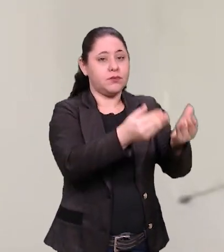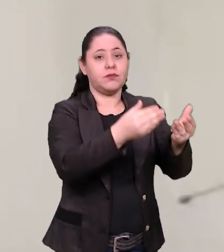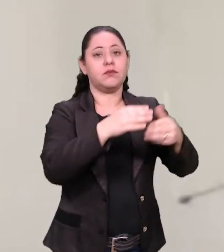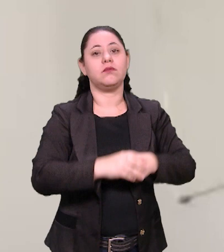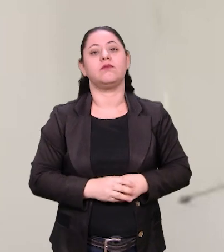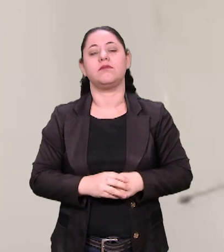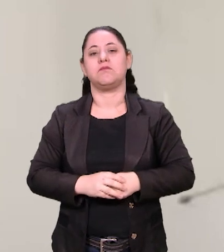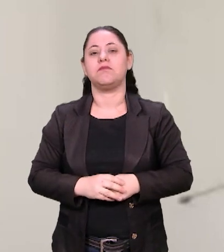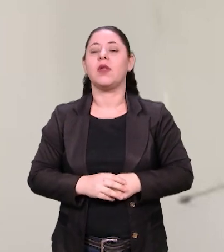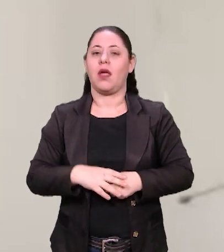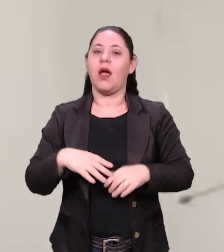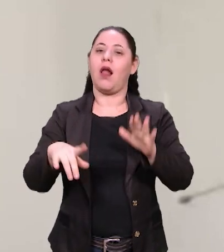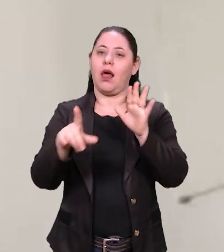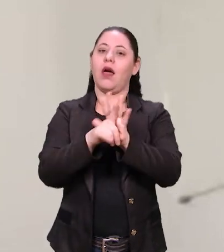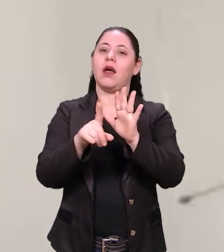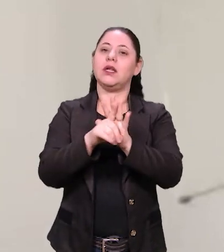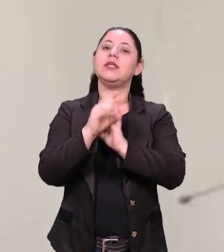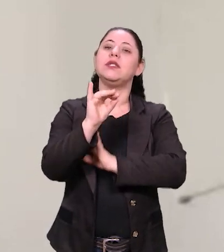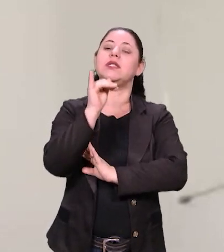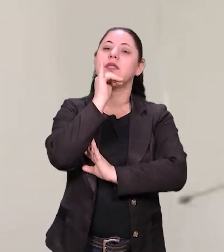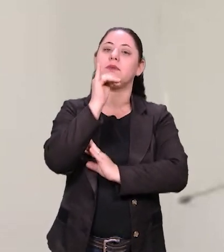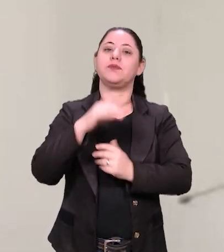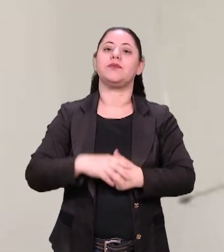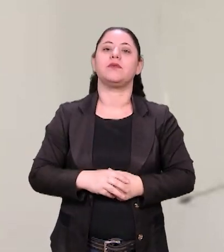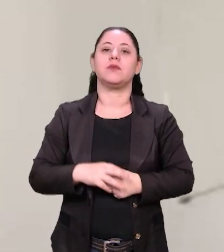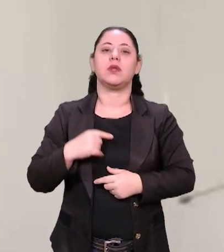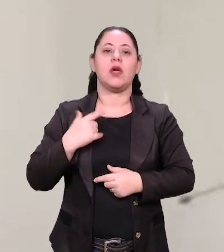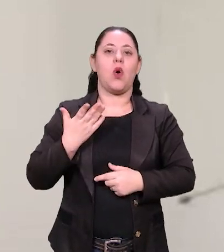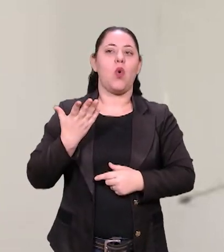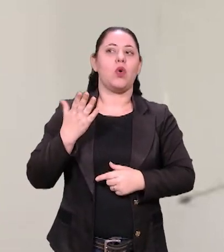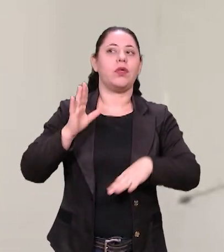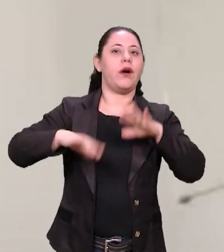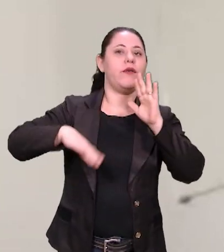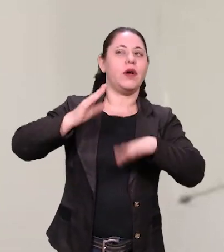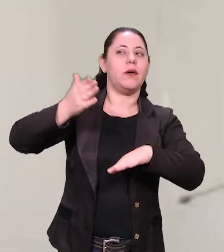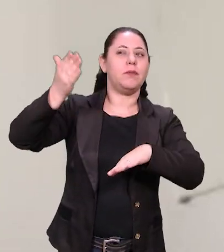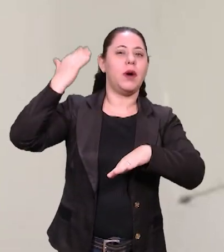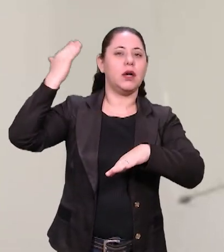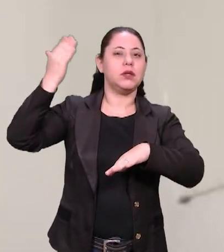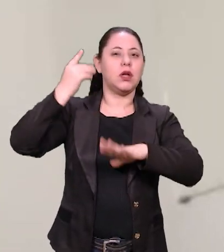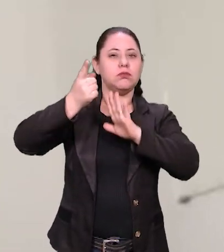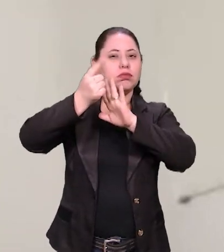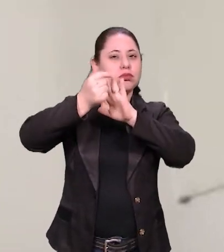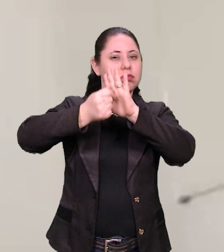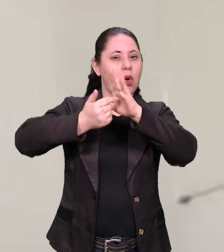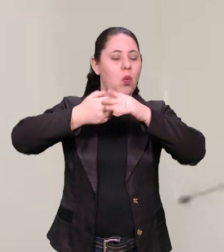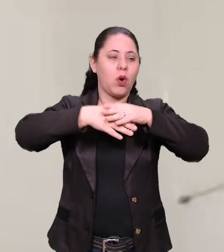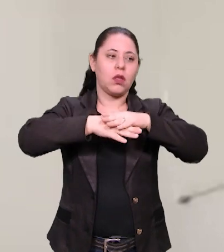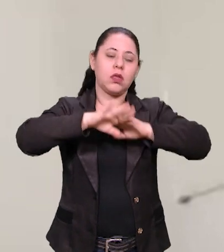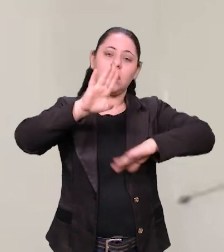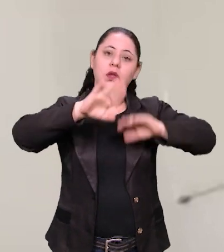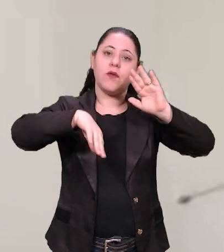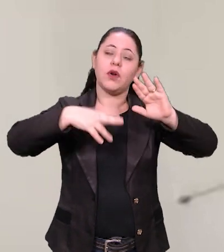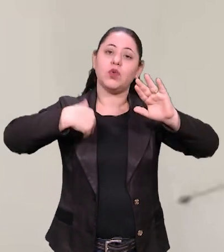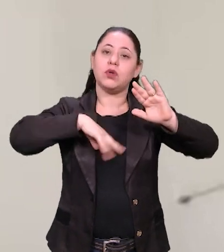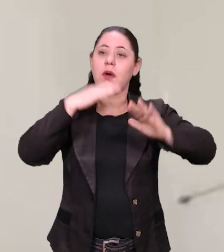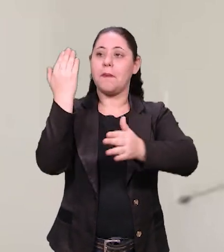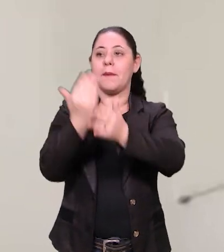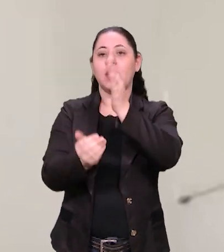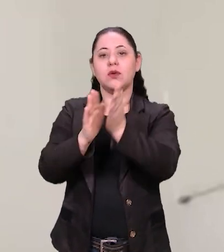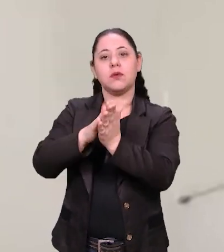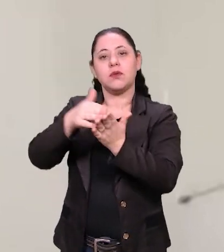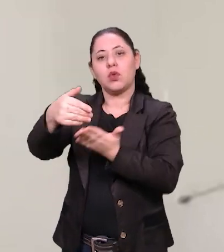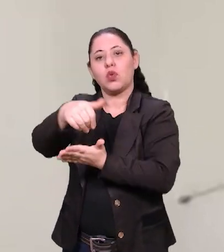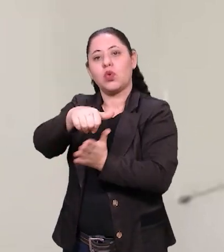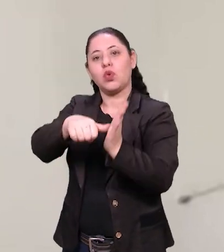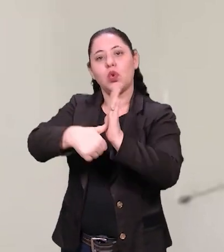se eu tivesse ficado naquela época com esse dinheiro, hoje eu teria perdido a minha carteira com documento, com tudo, né? Porque